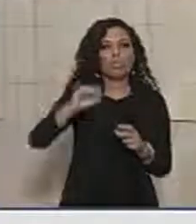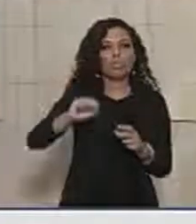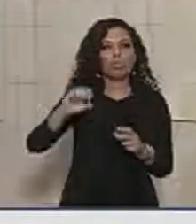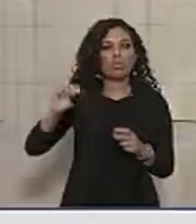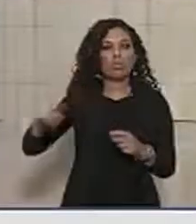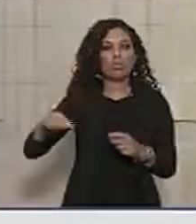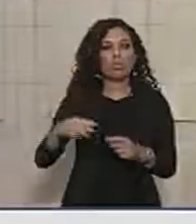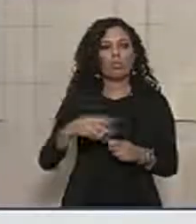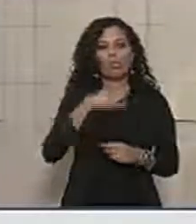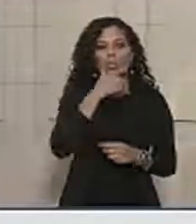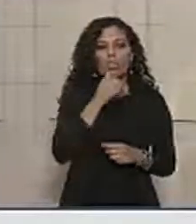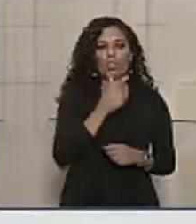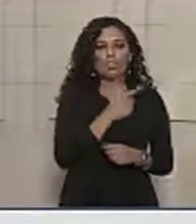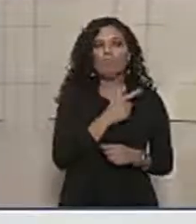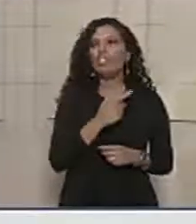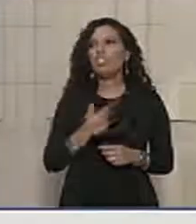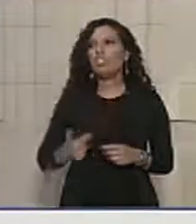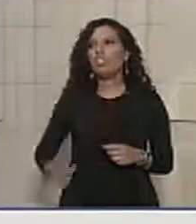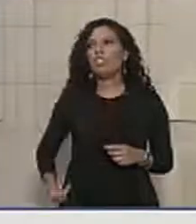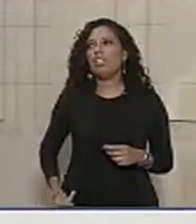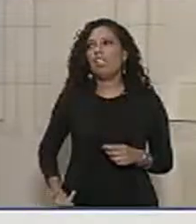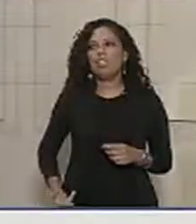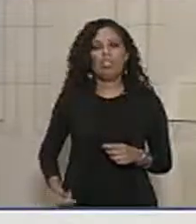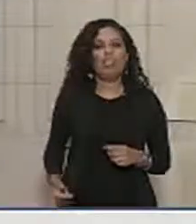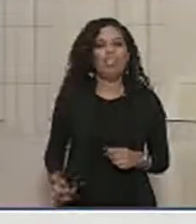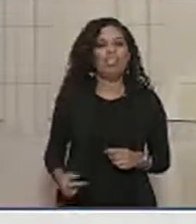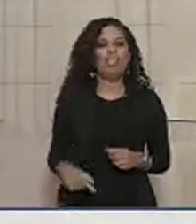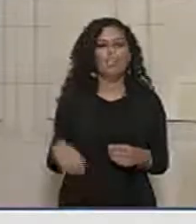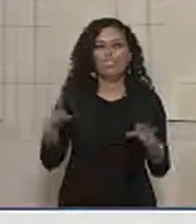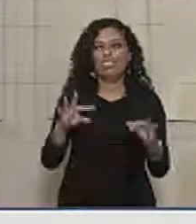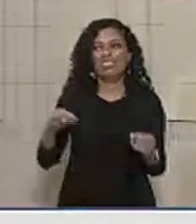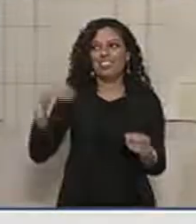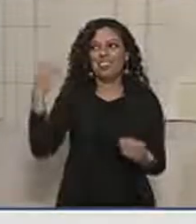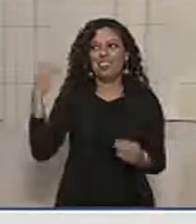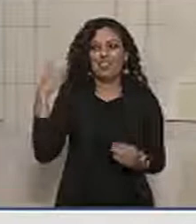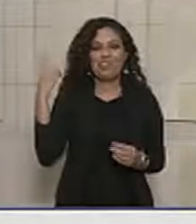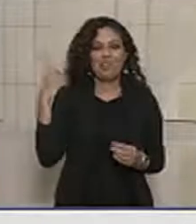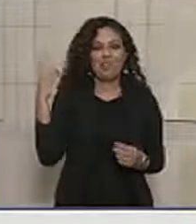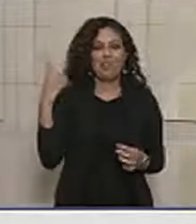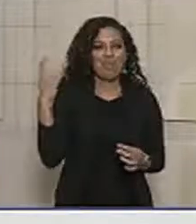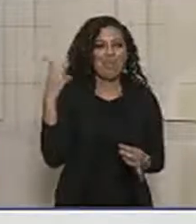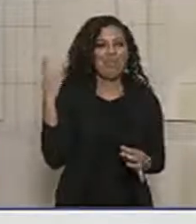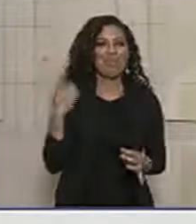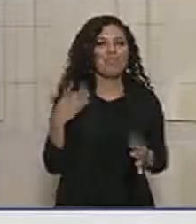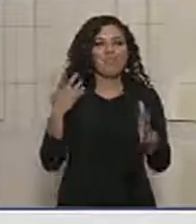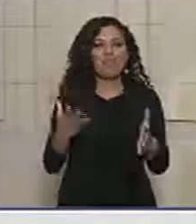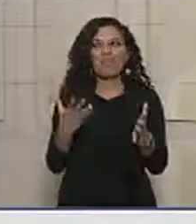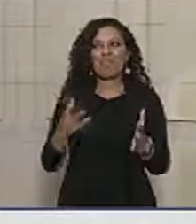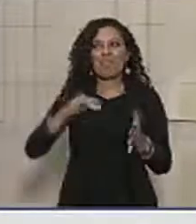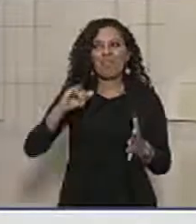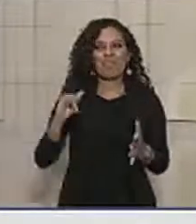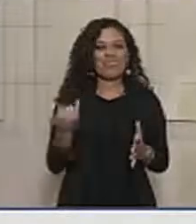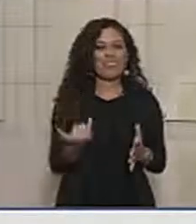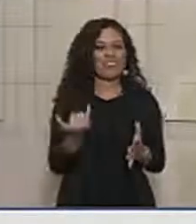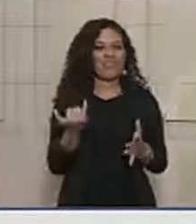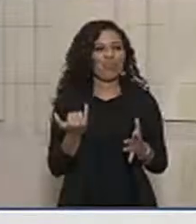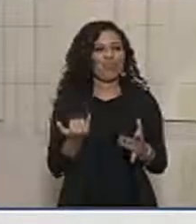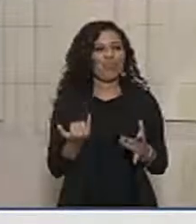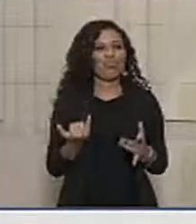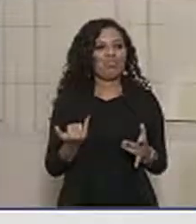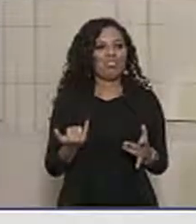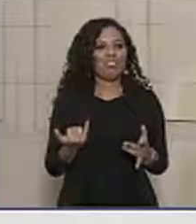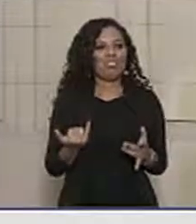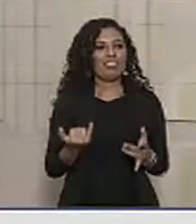Senhora Presidenta, queridos amigos, deputados e deputadas, eu quero aproveitar também essa fala do